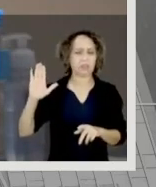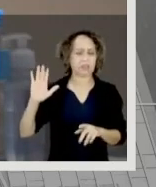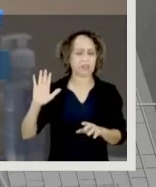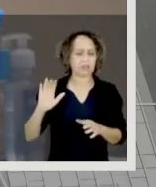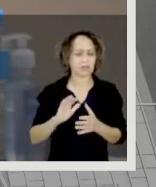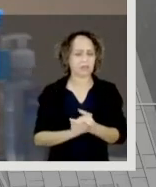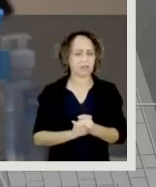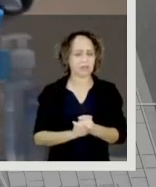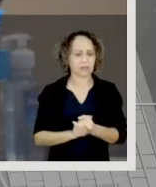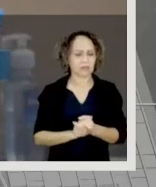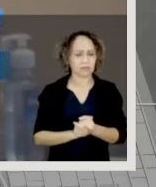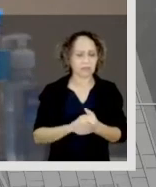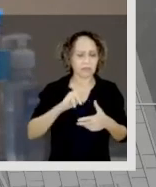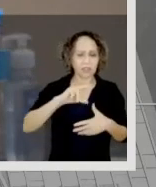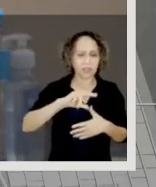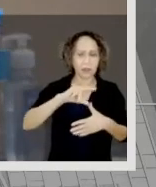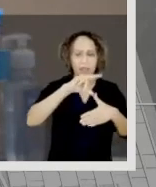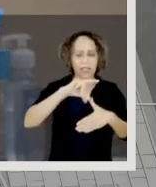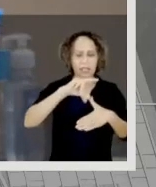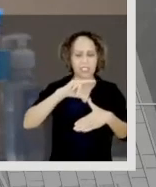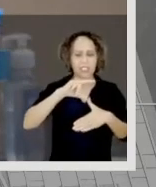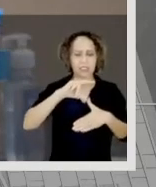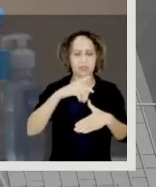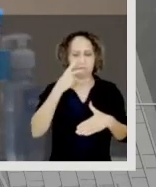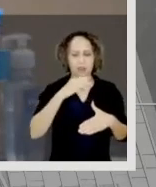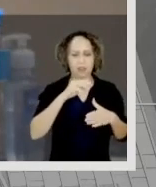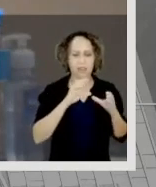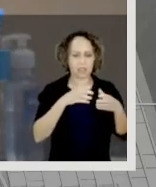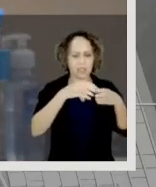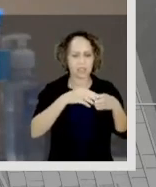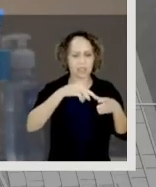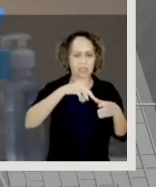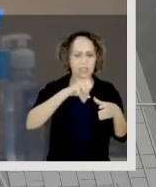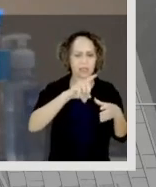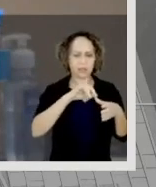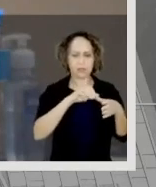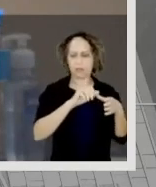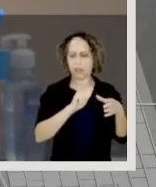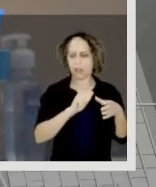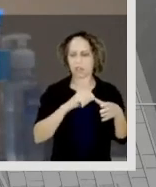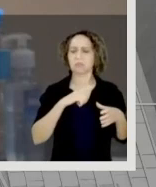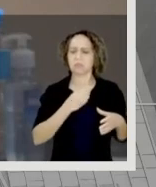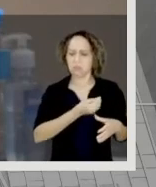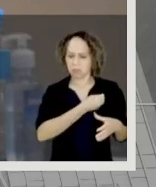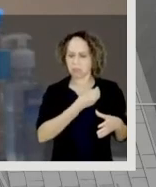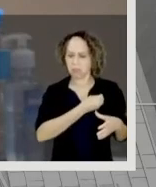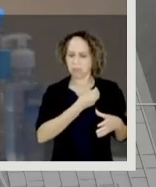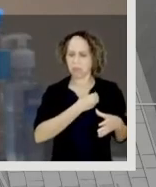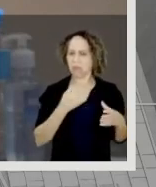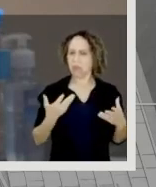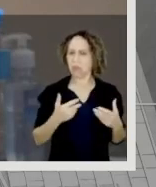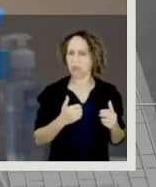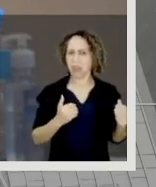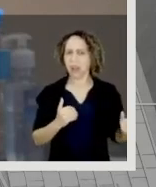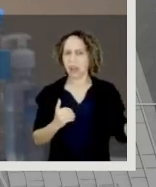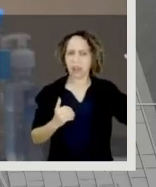Ceará, é Lula, eles querem Lula. Lula é muito forte no Nordeste. Lula faz muito sucesso no Nordeste. E eles querem, claro, se colar a um